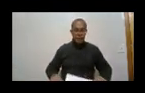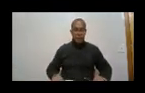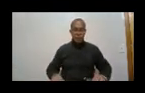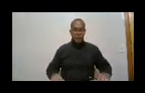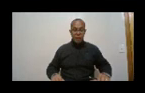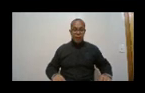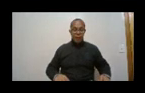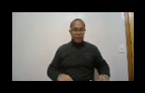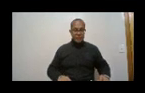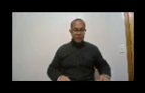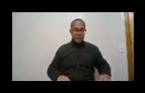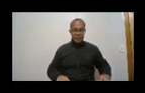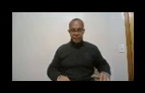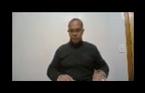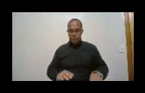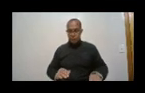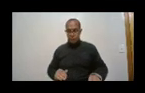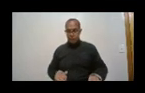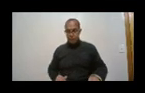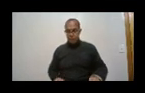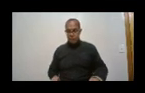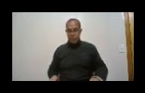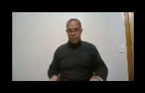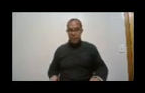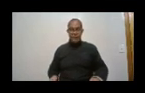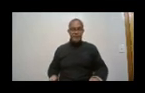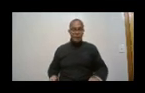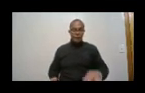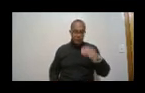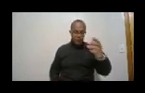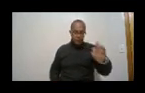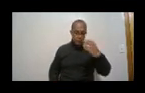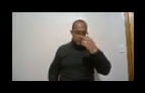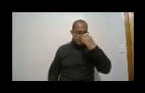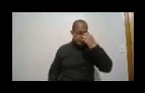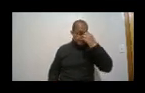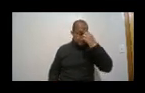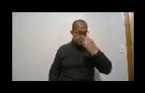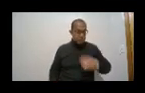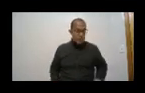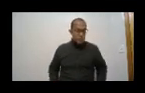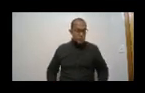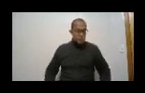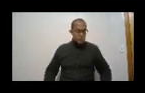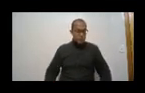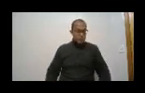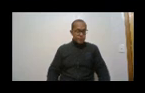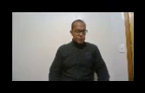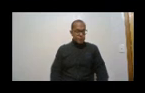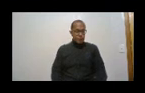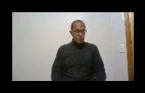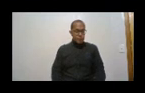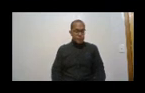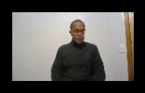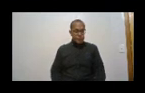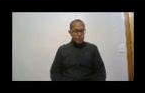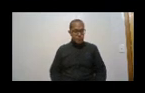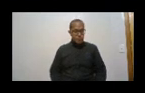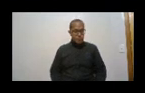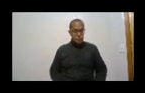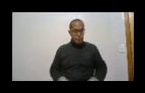tomei. Eu vou fazer a iniciação de um raciocínio aqui, eu vou repetir ele ali na frente para os senhores, mas eu só quero que os